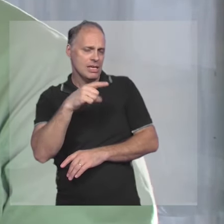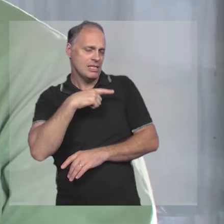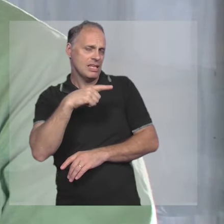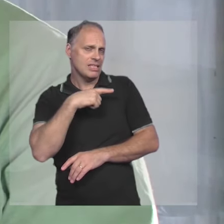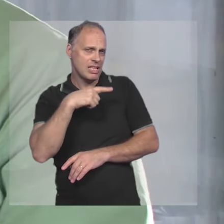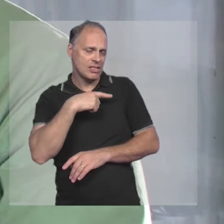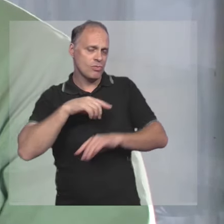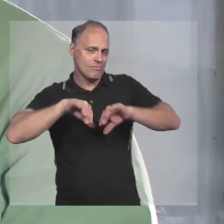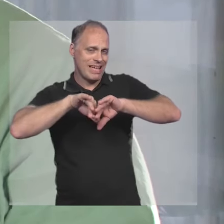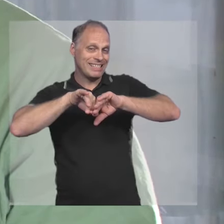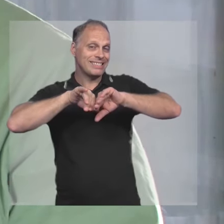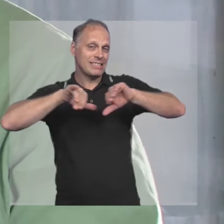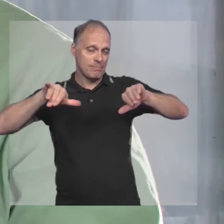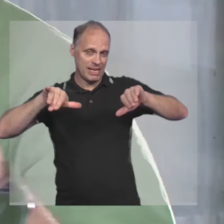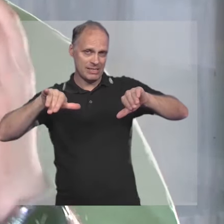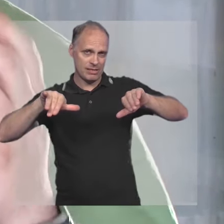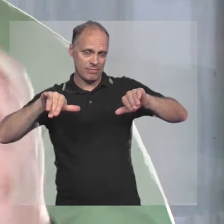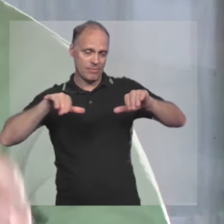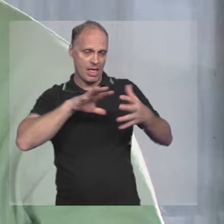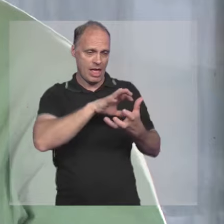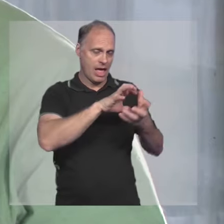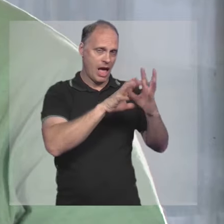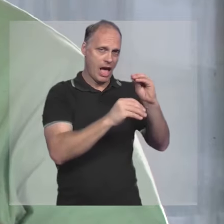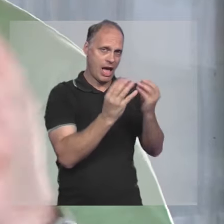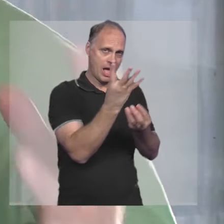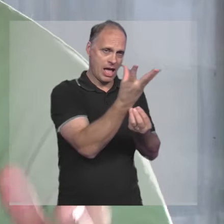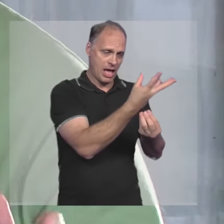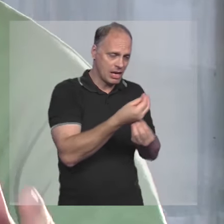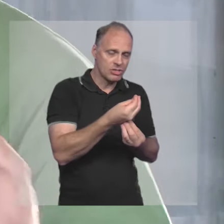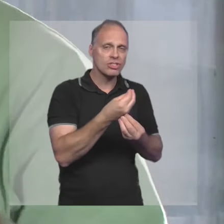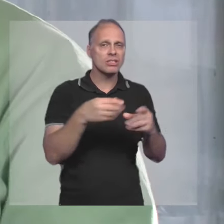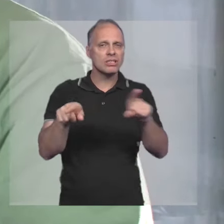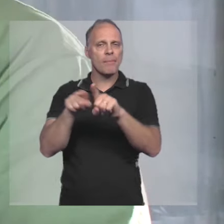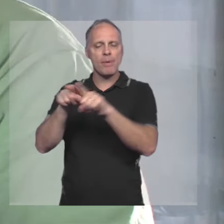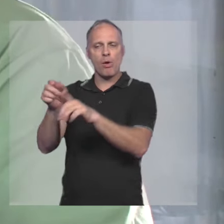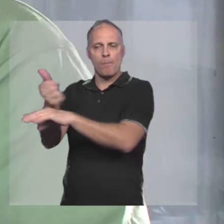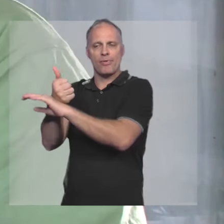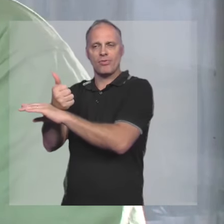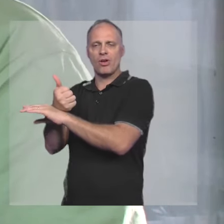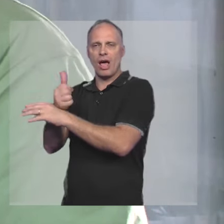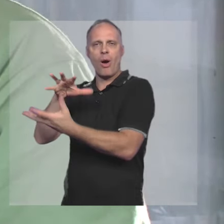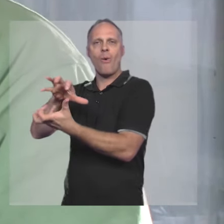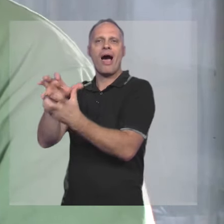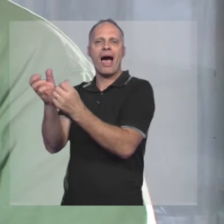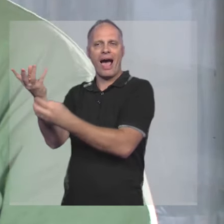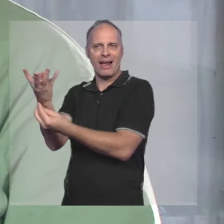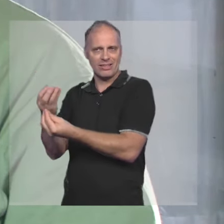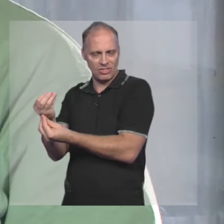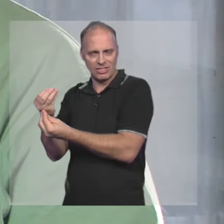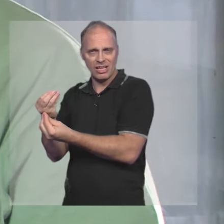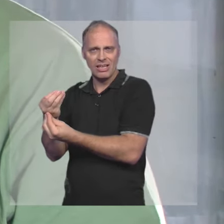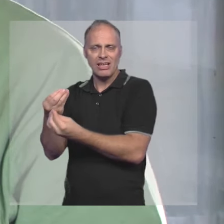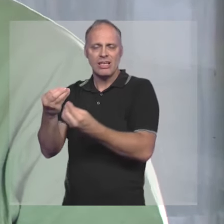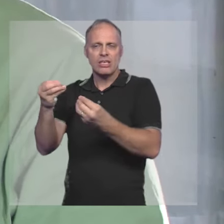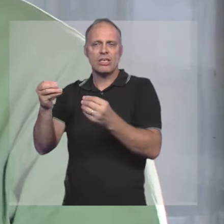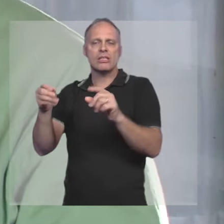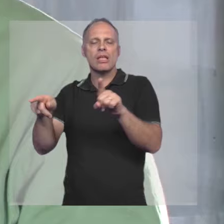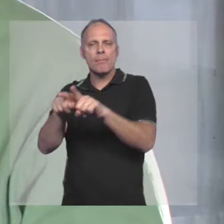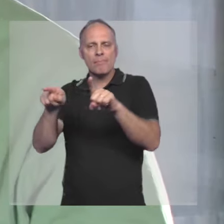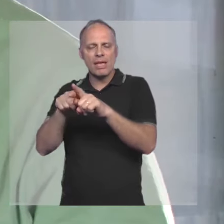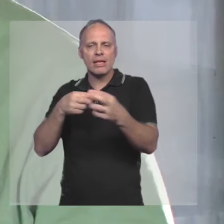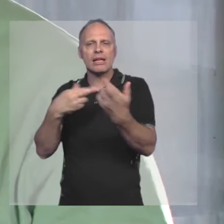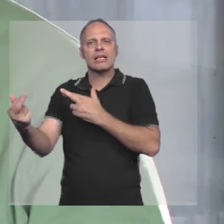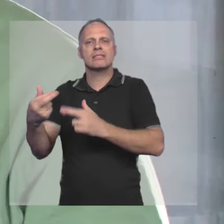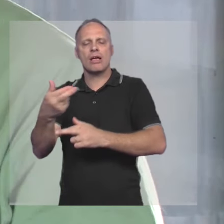tá tendo uma separação entre a arte, né, e artistas com basicamente o público de classe média, né? E